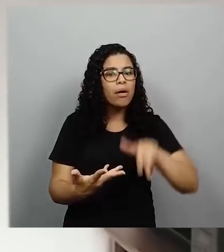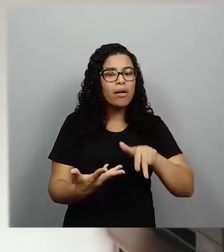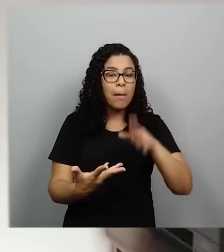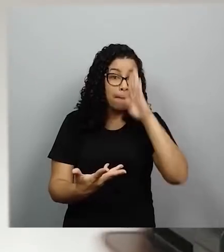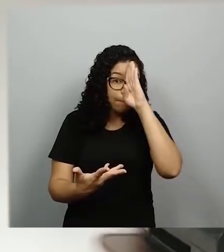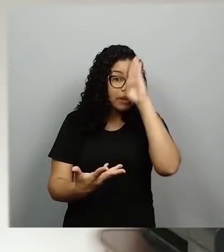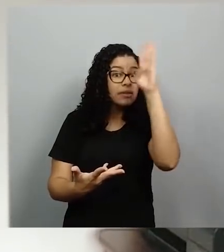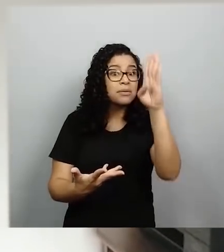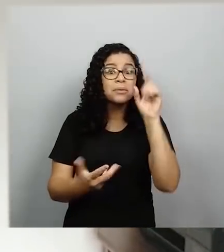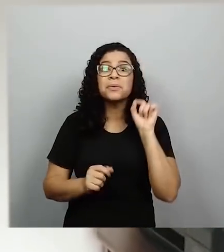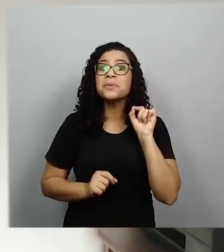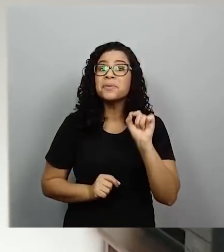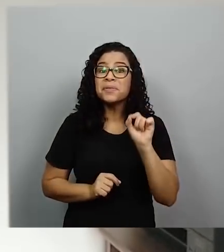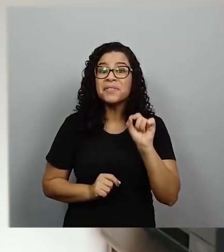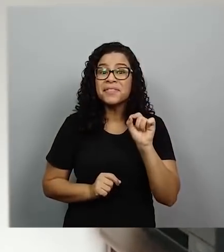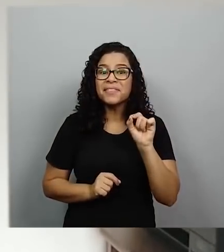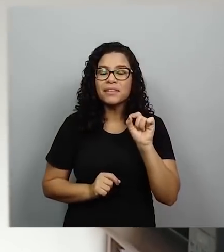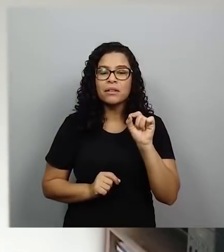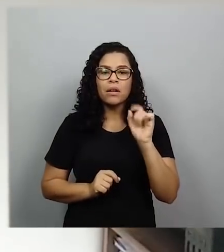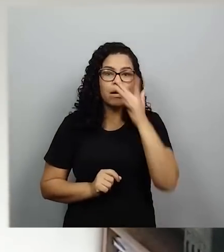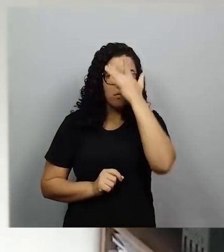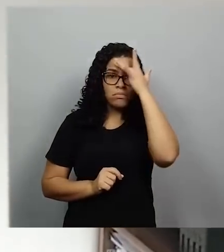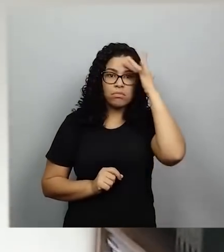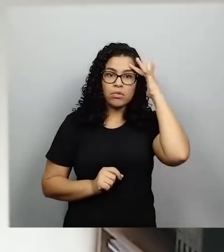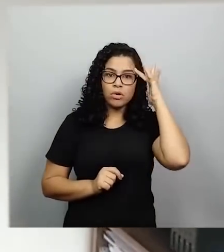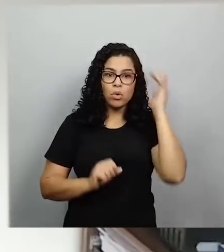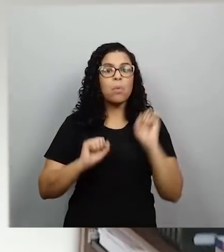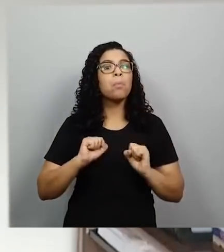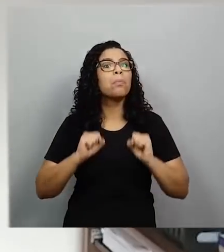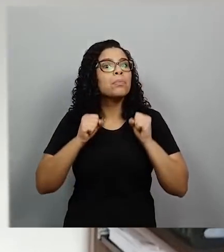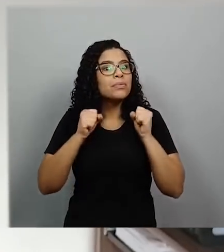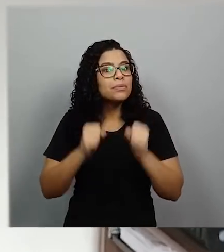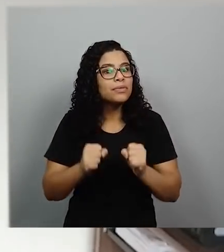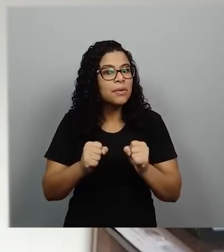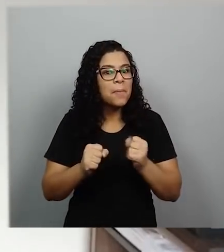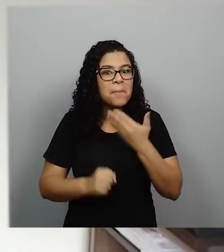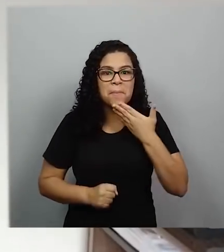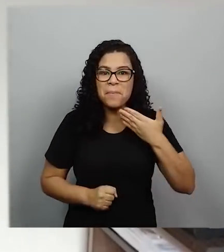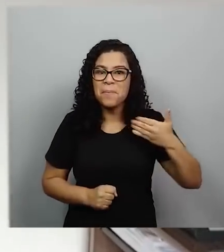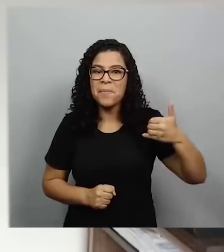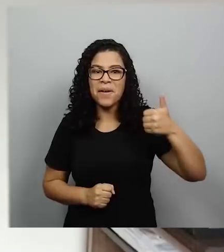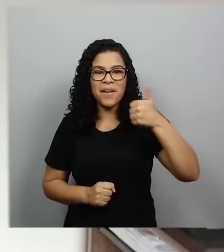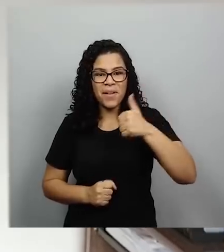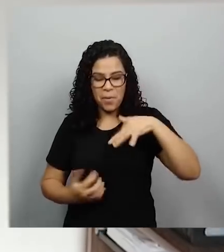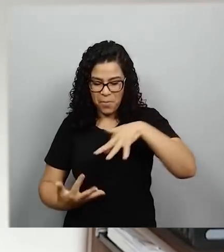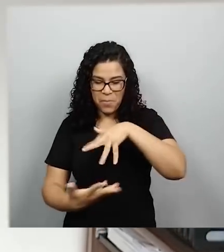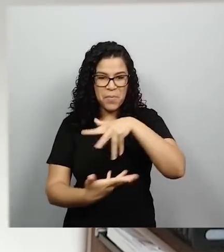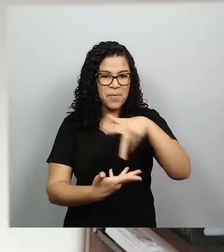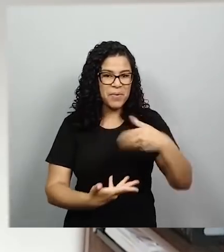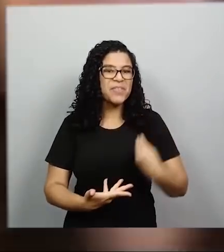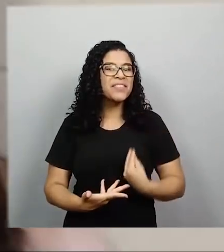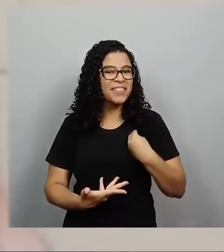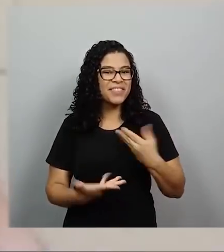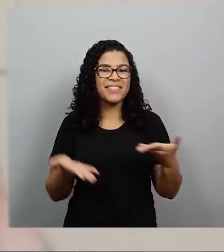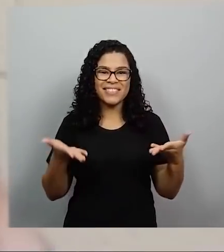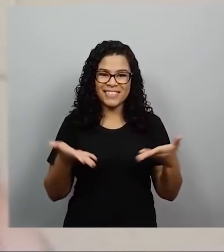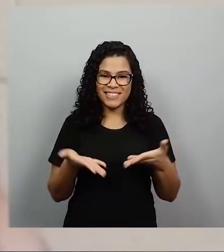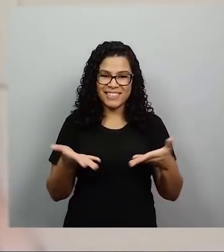E principalmente, que são as pessoas que têm o poder de tornar melhor o mundo que